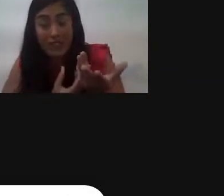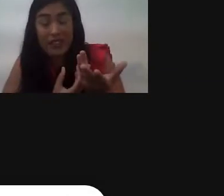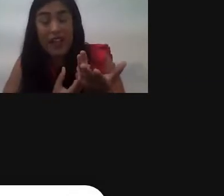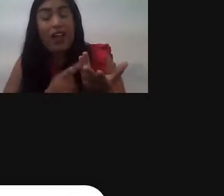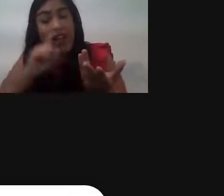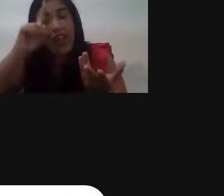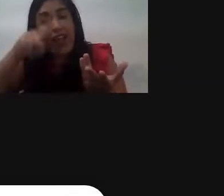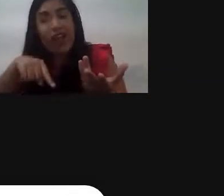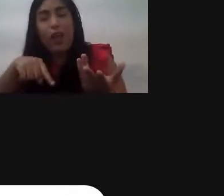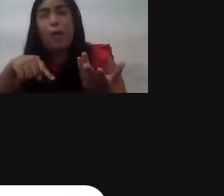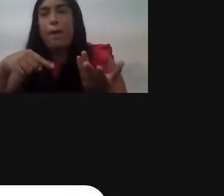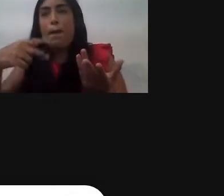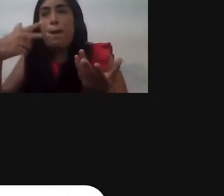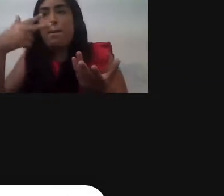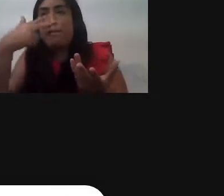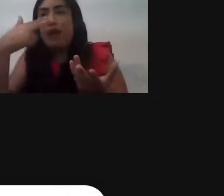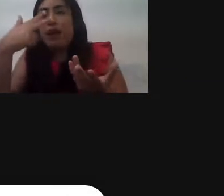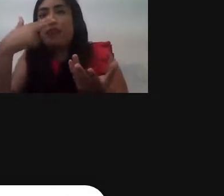de máquina